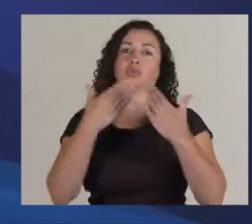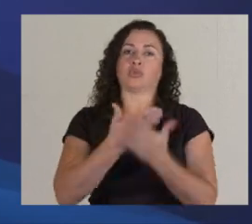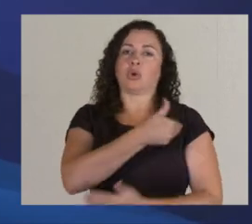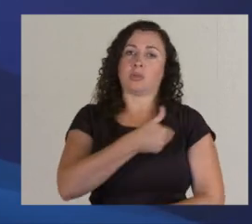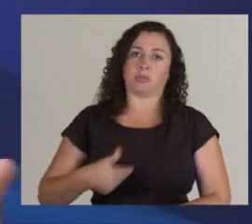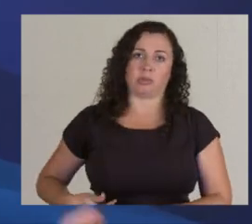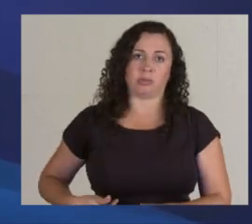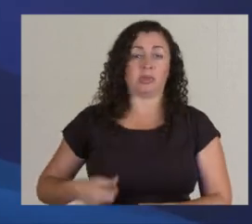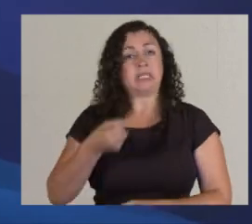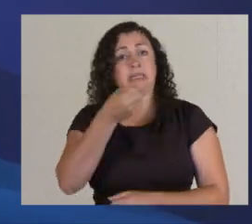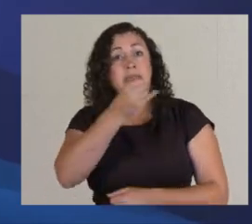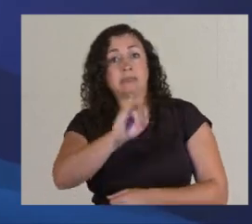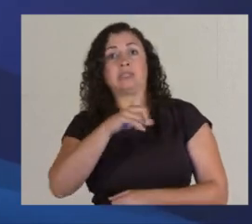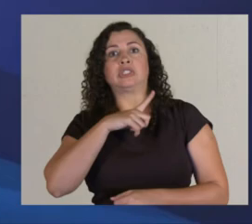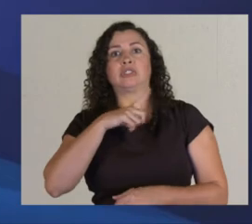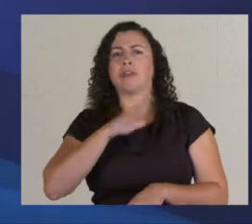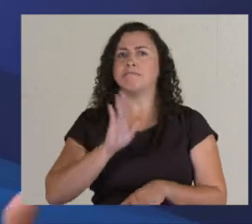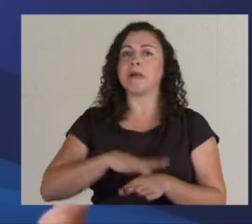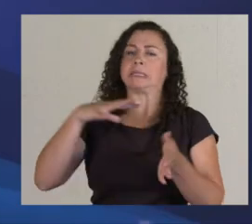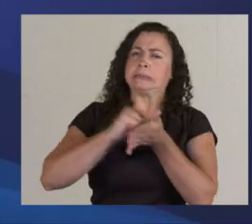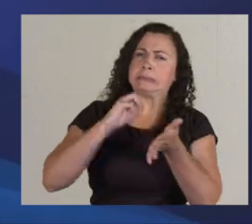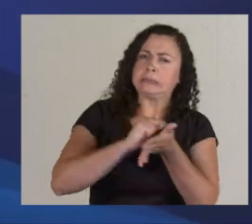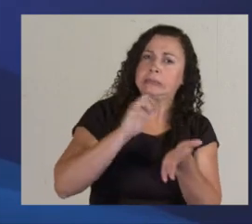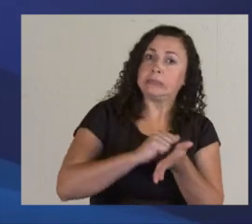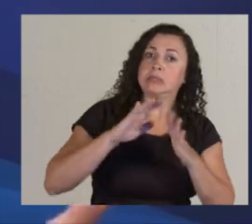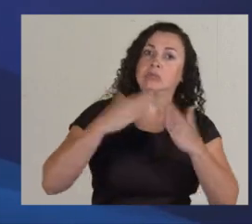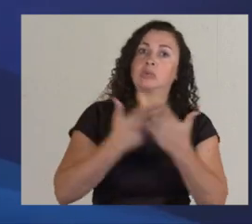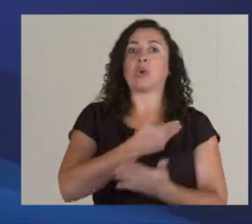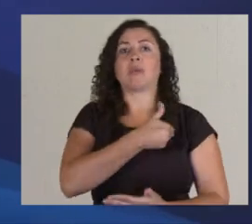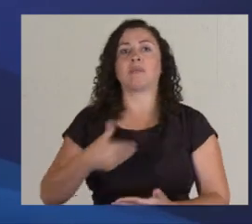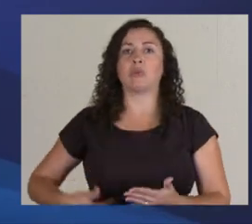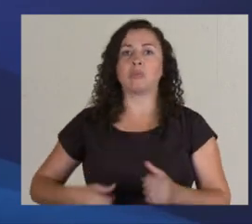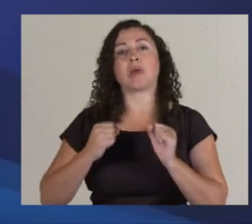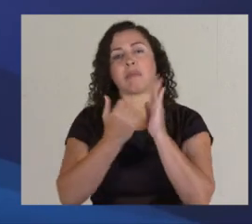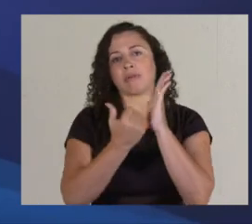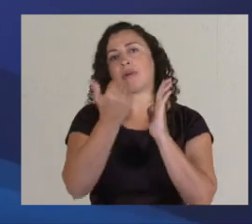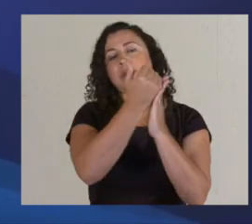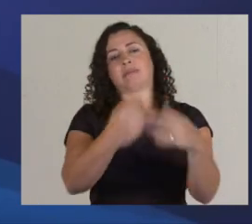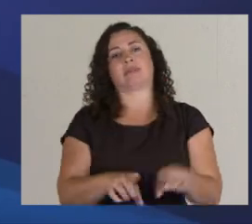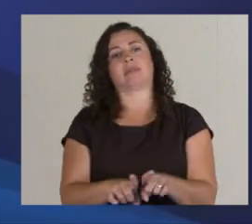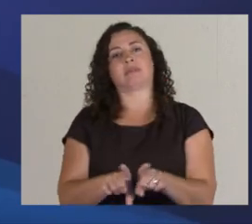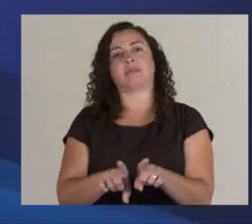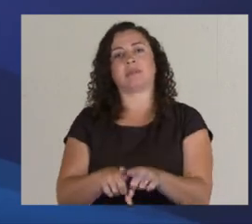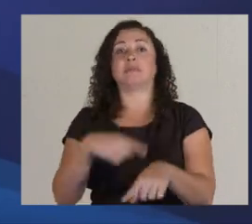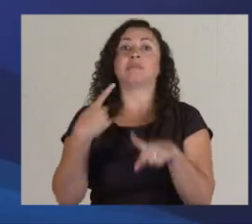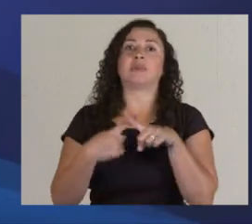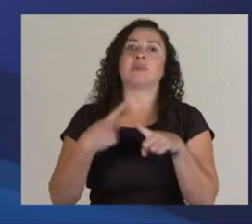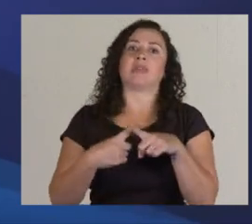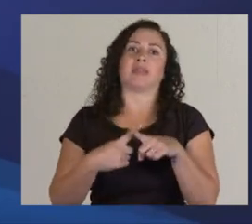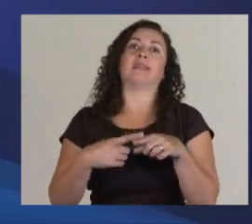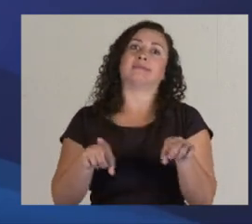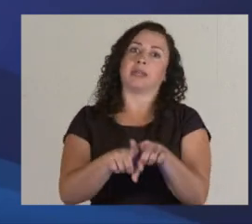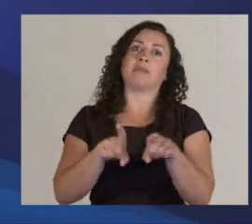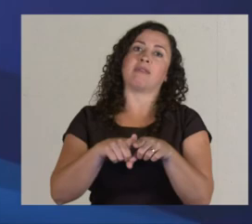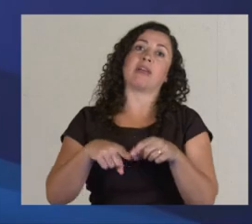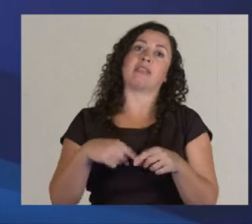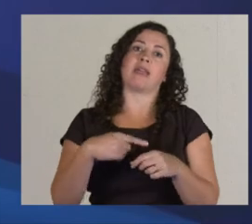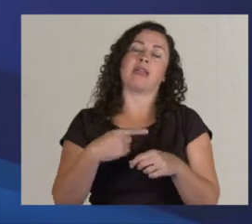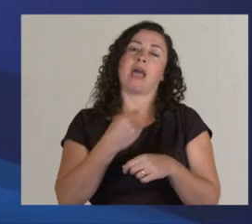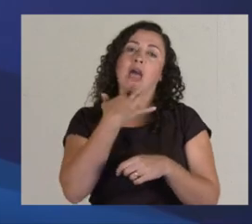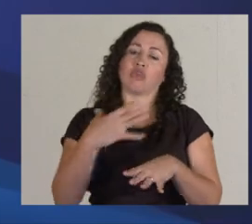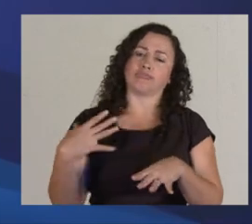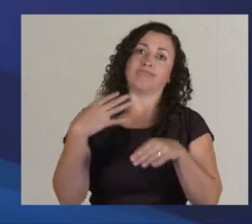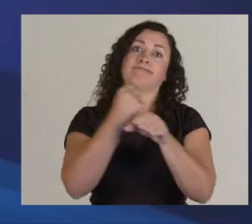Havendo maior número de inscritos de escola pública, esse número pode crescer, porque, consequentemente, o rendimento